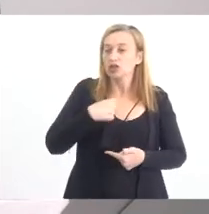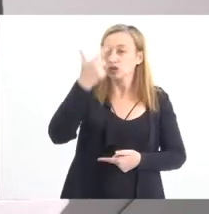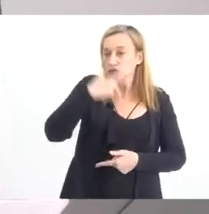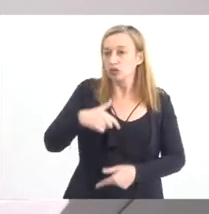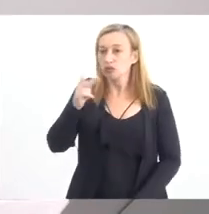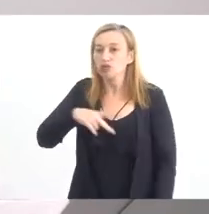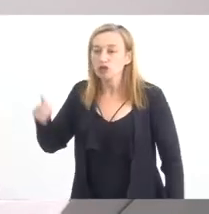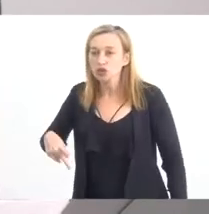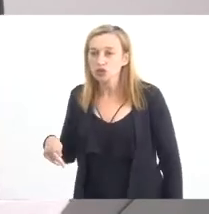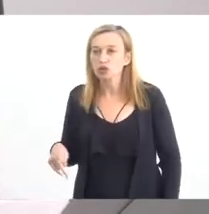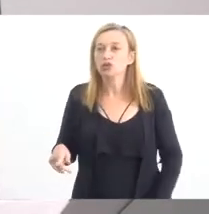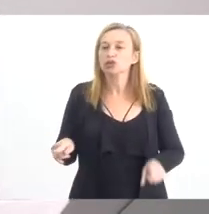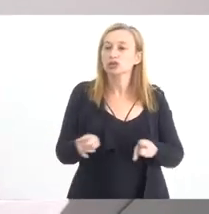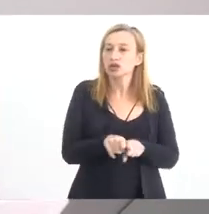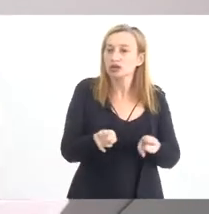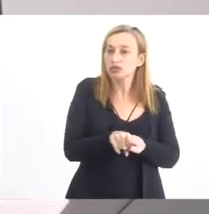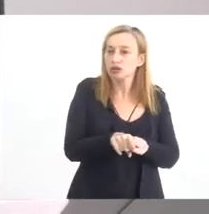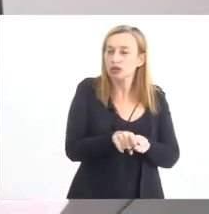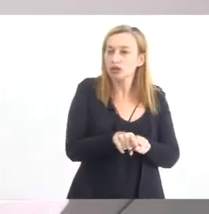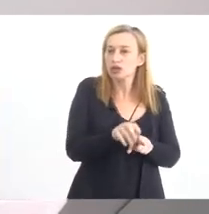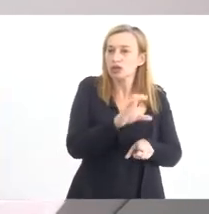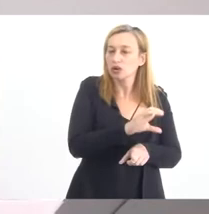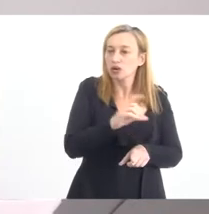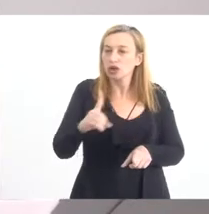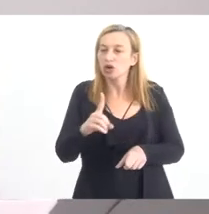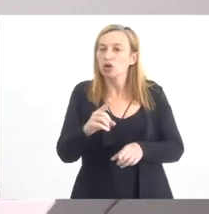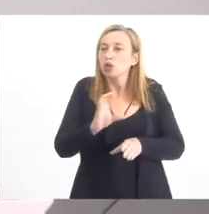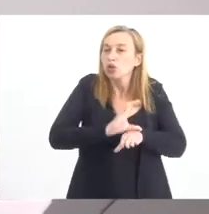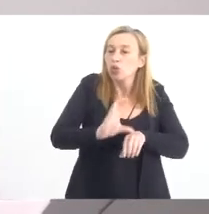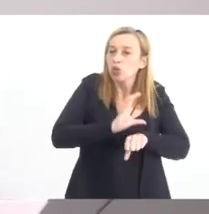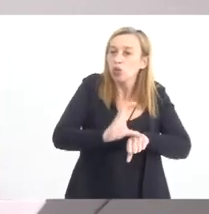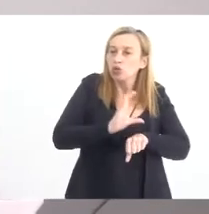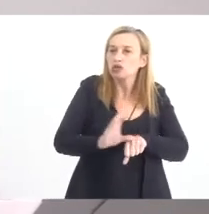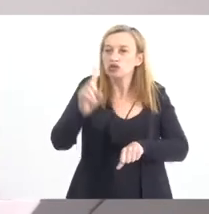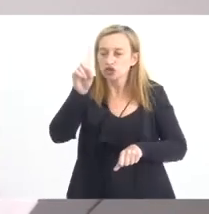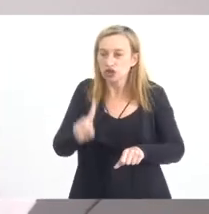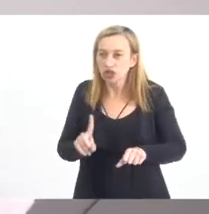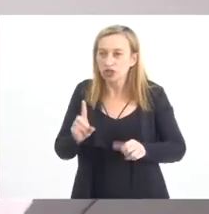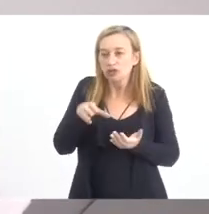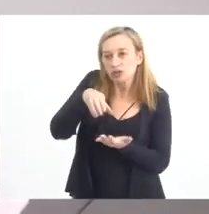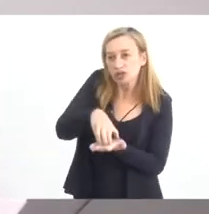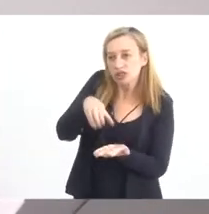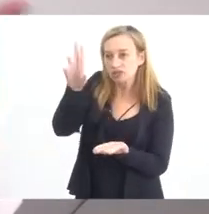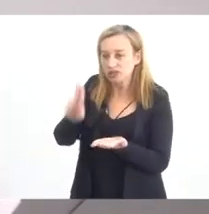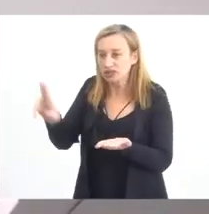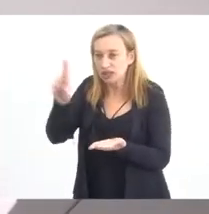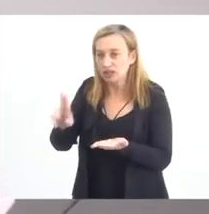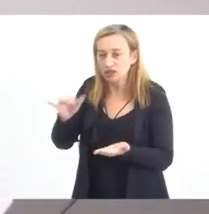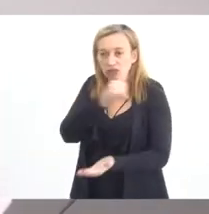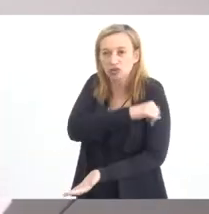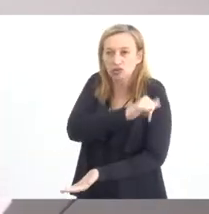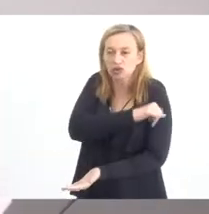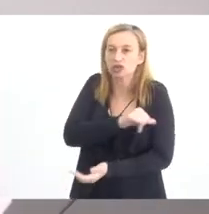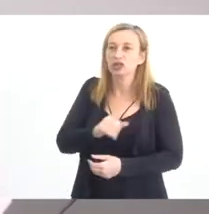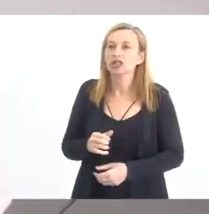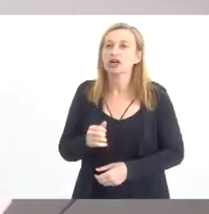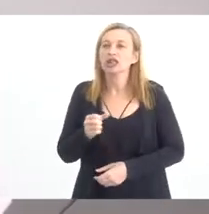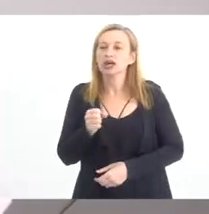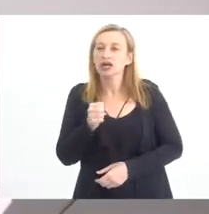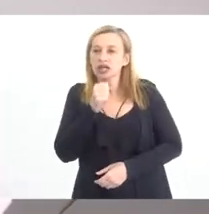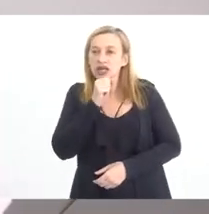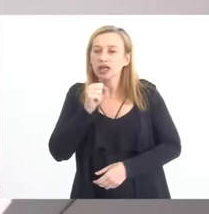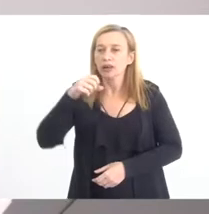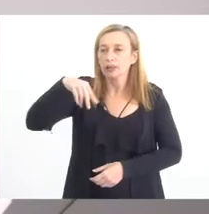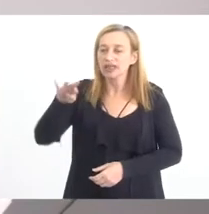atualmente, além de professor, coordeno o curso de Direito do Centro Universitário do Rio de Janeiro, que sucedeu à antiga Moacir